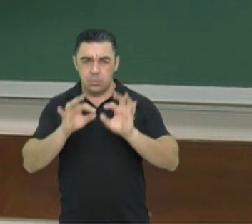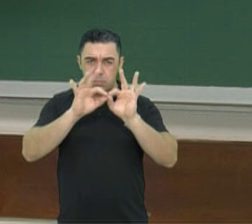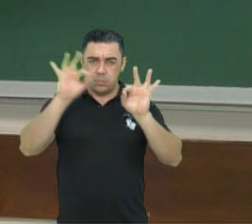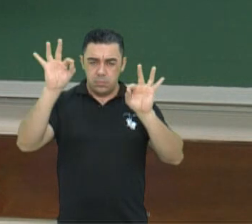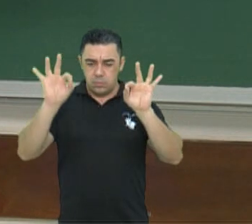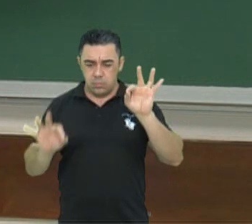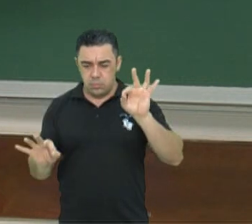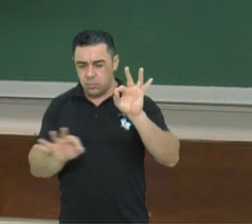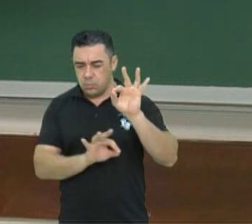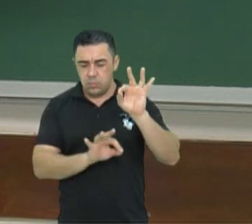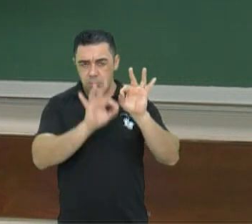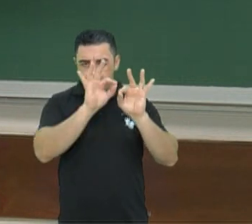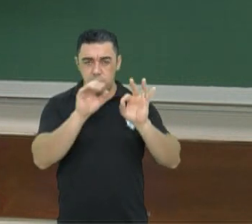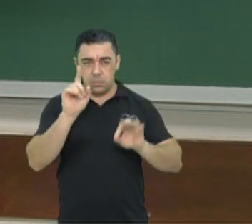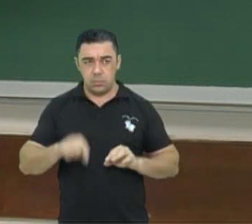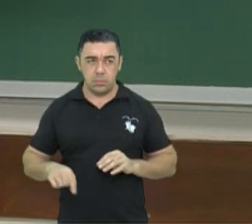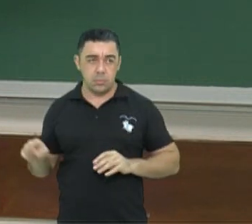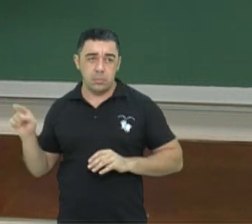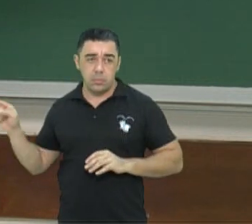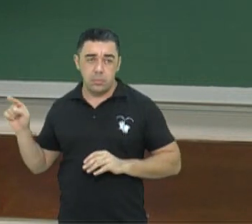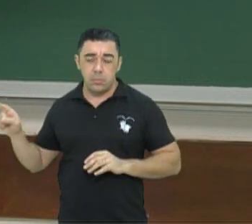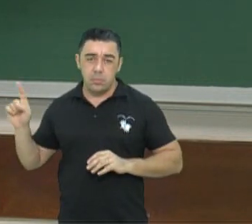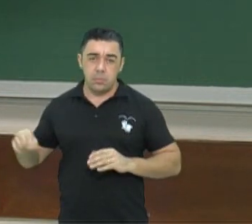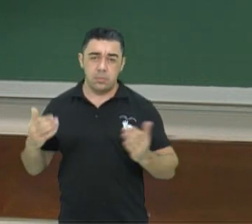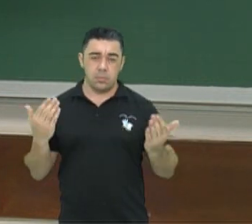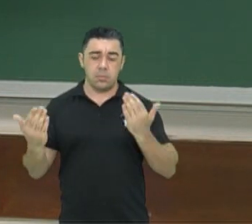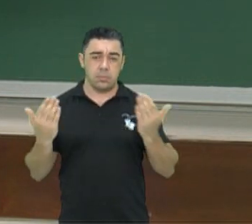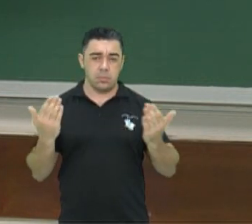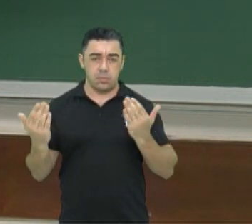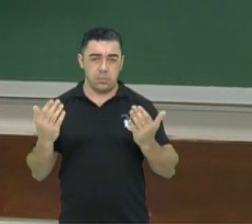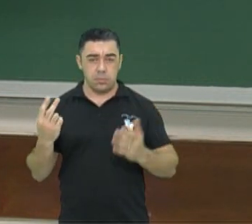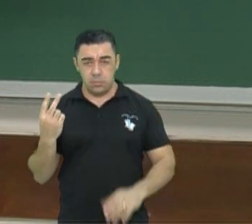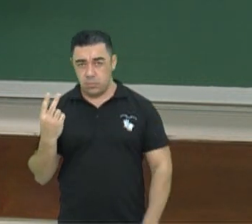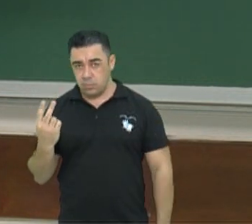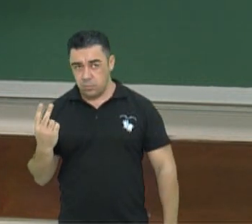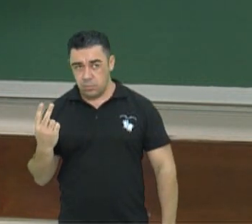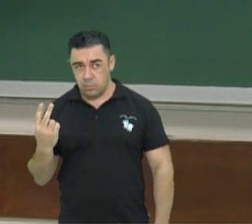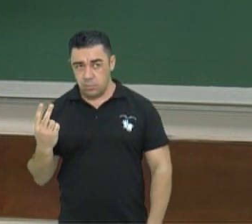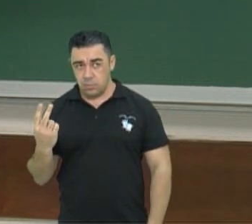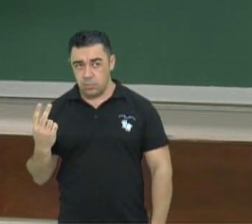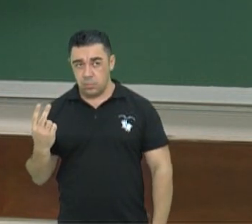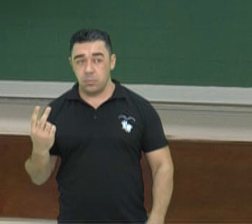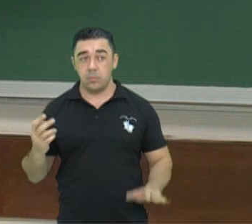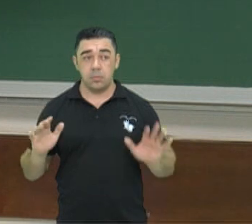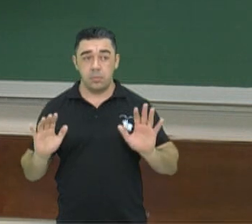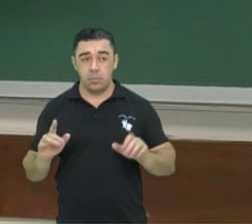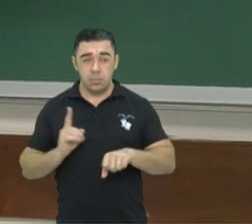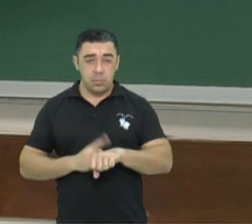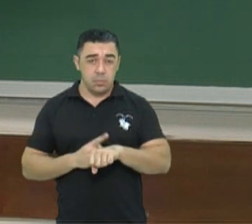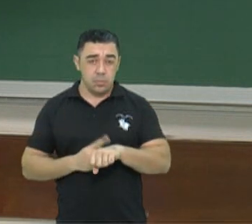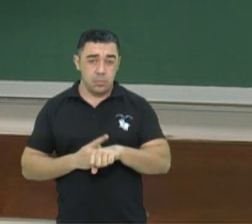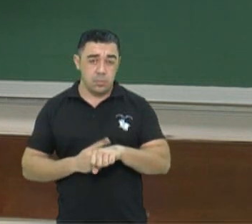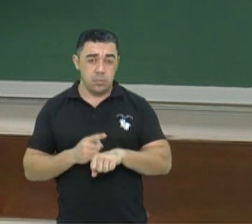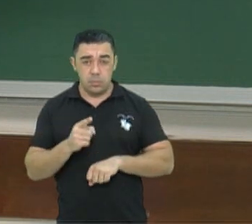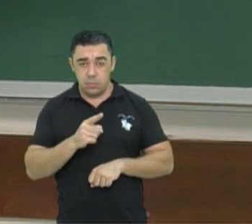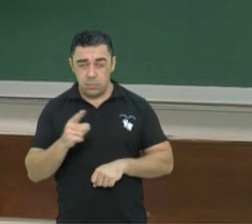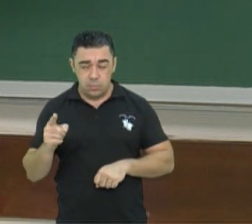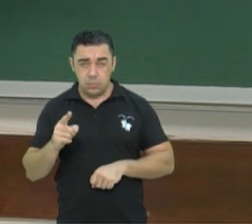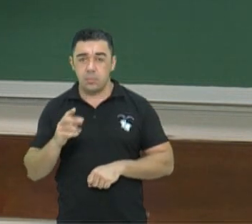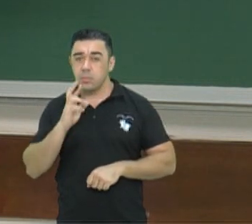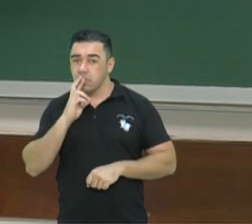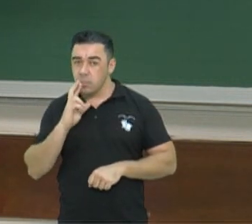uma proporção, né, uma razão de proporção 2, tá? Então, eu vou te dar um tempo para